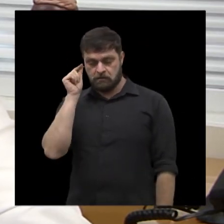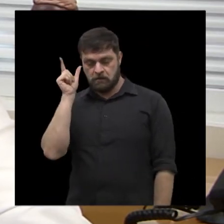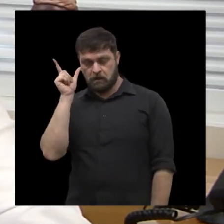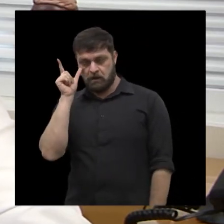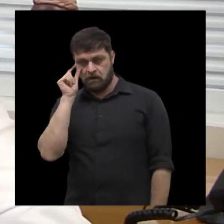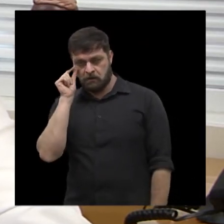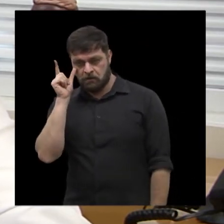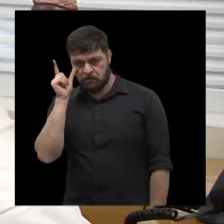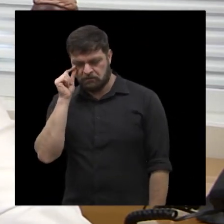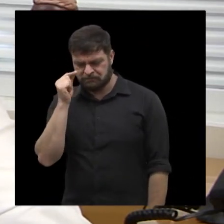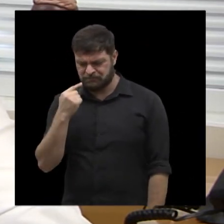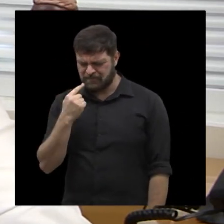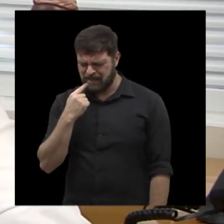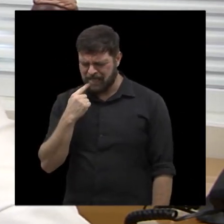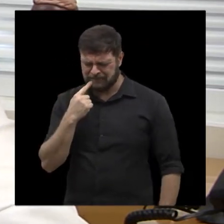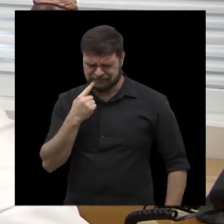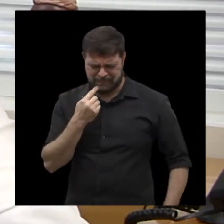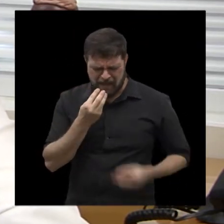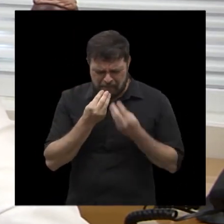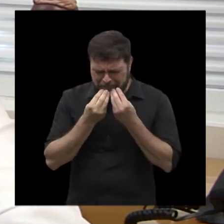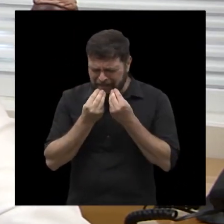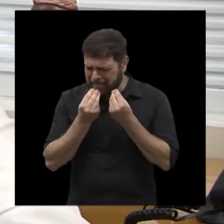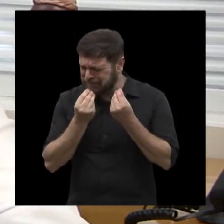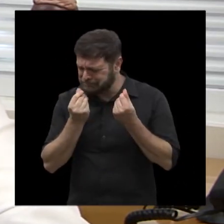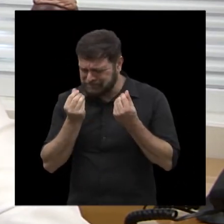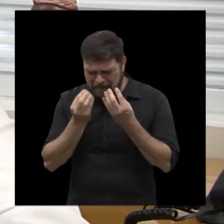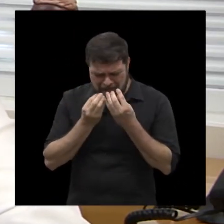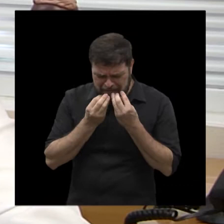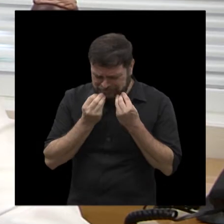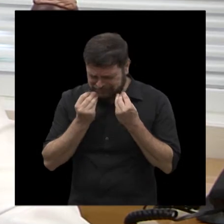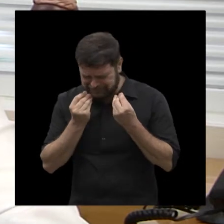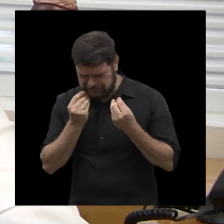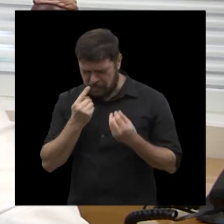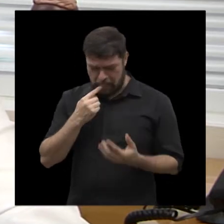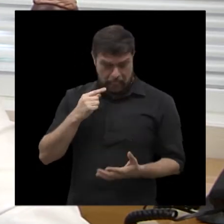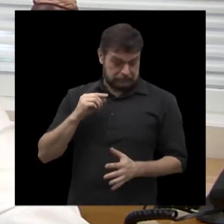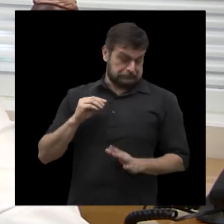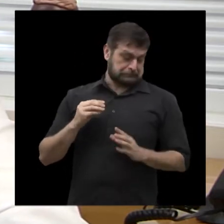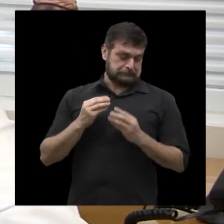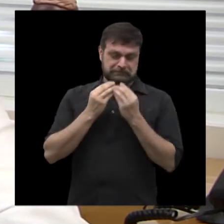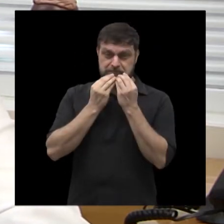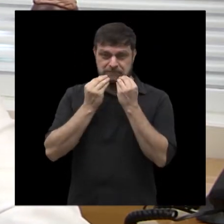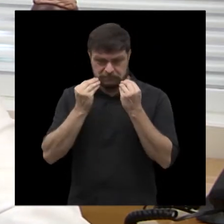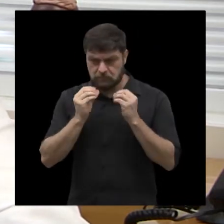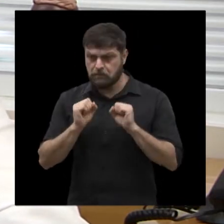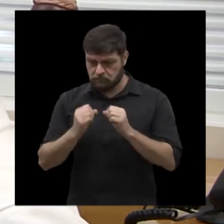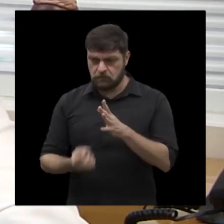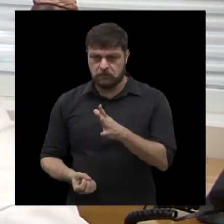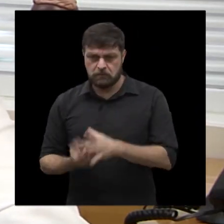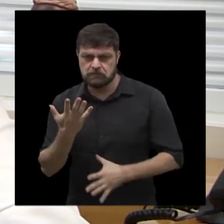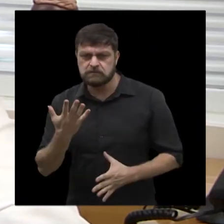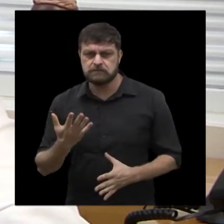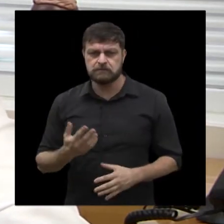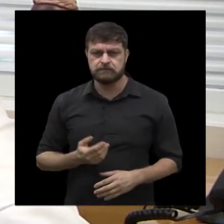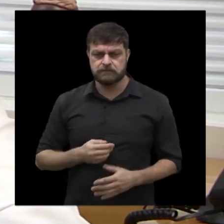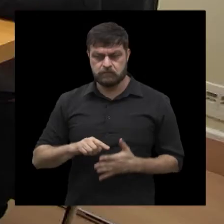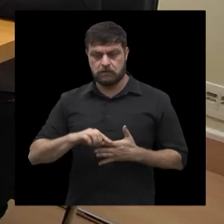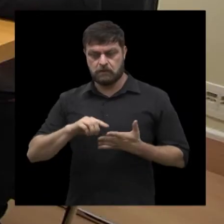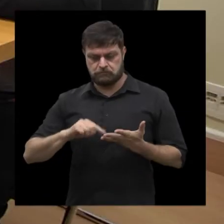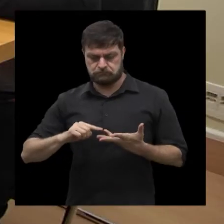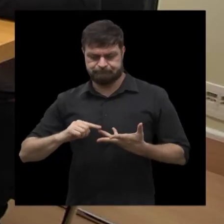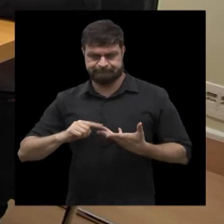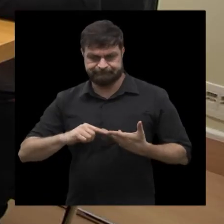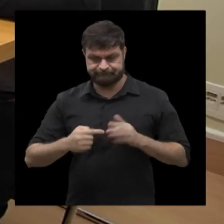um gosto ruim na boca, meio desagradável, meio amargo assim, que pode aparecer. Isso tudo é